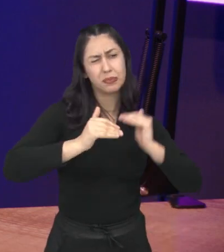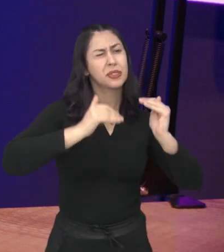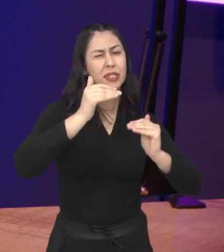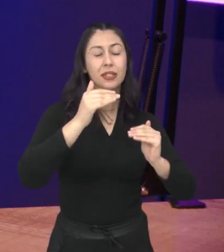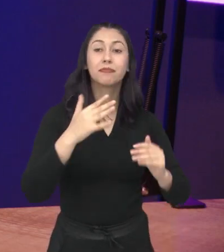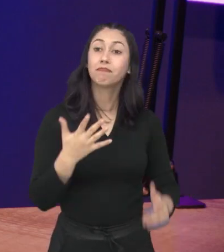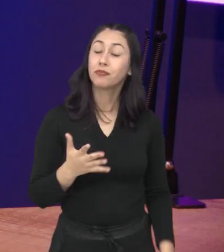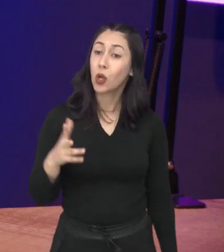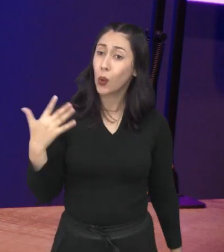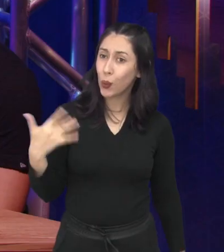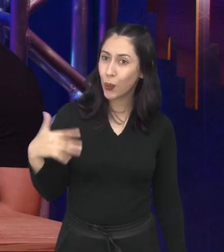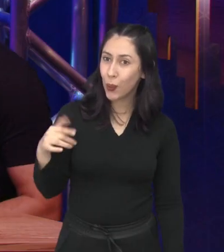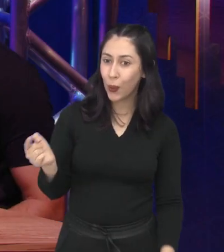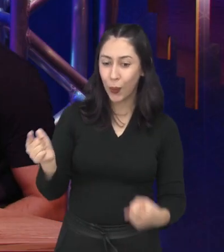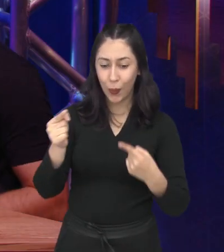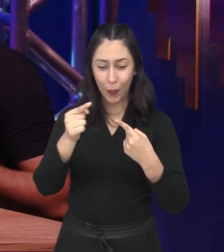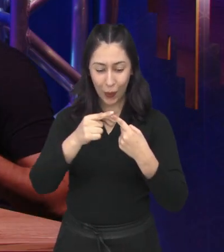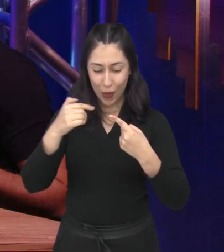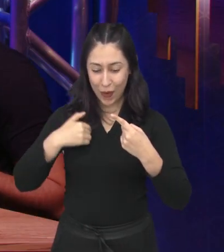tempo mesmo. Fatores